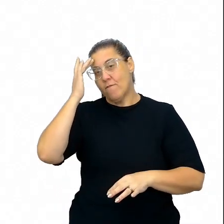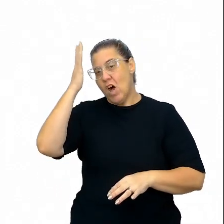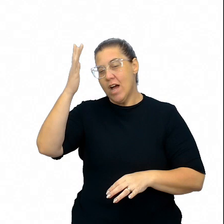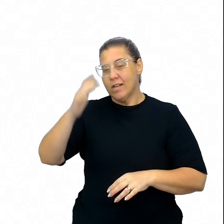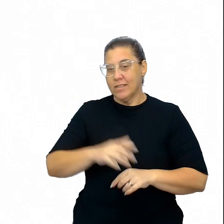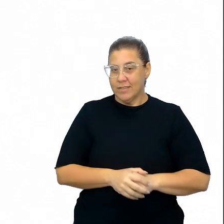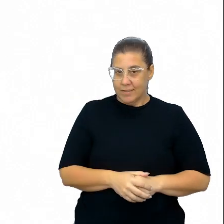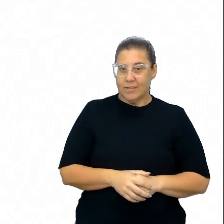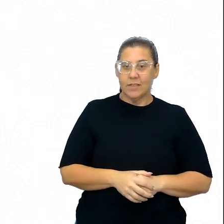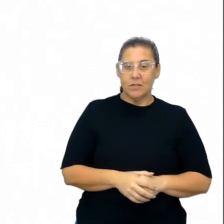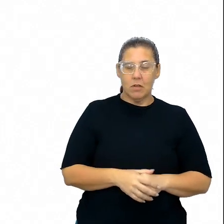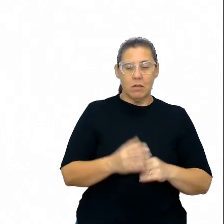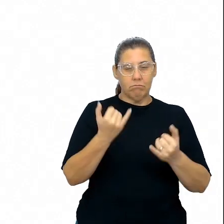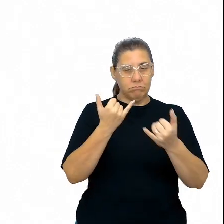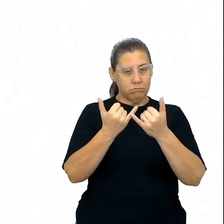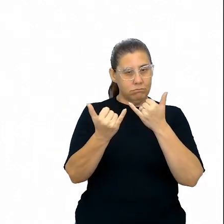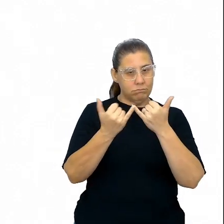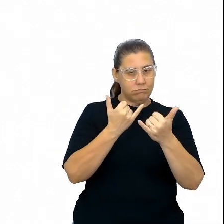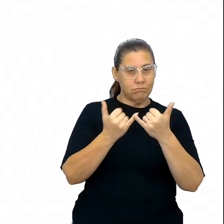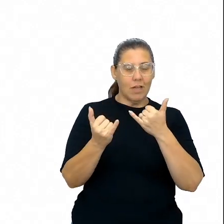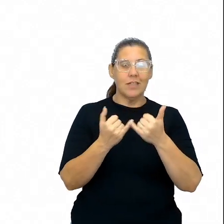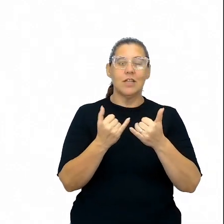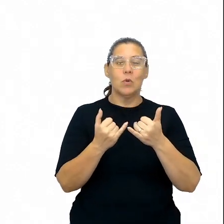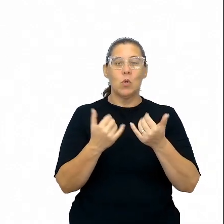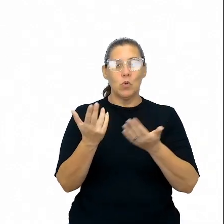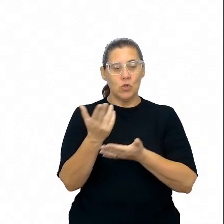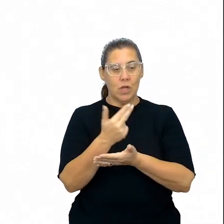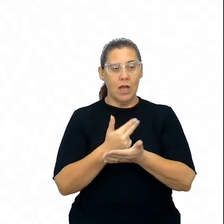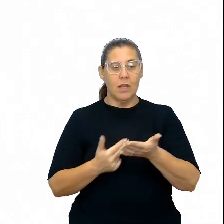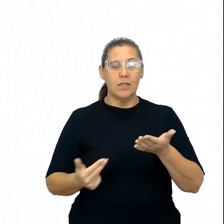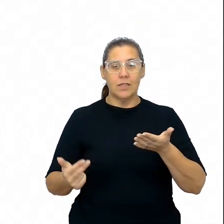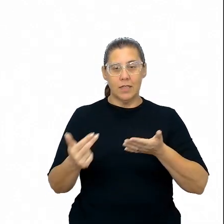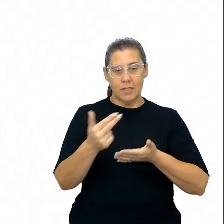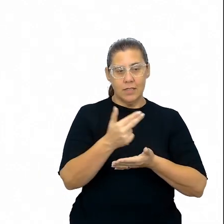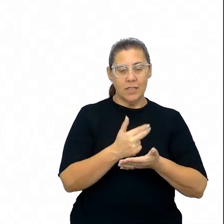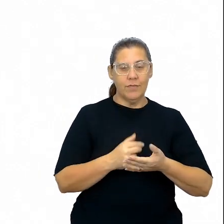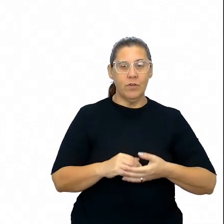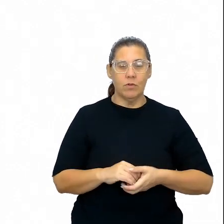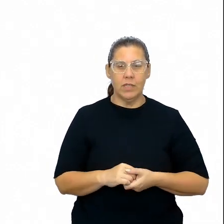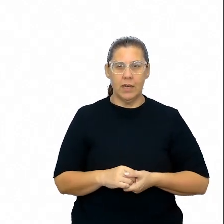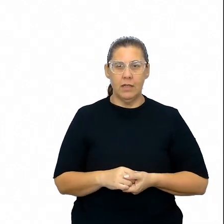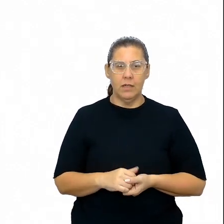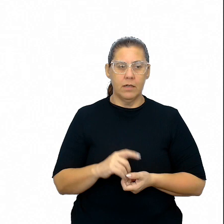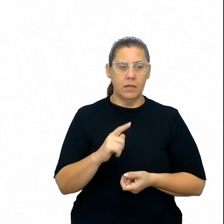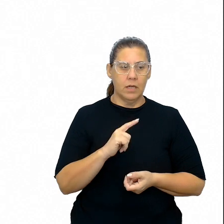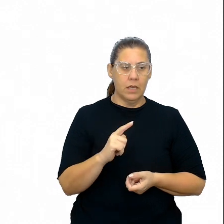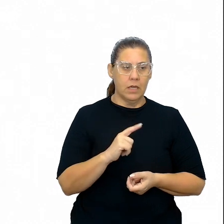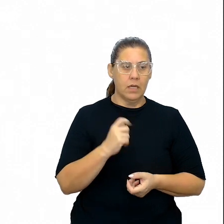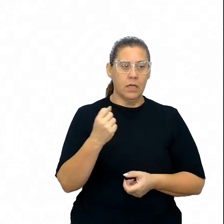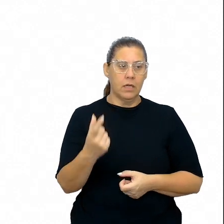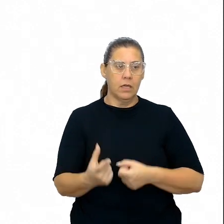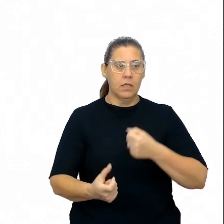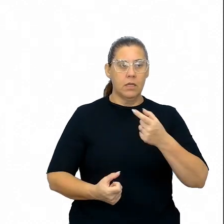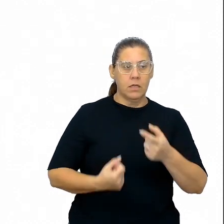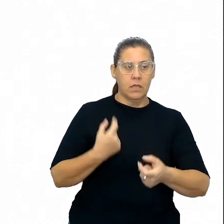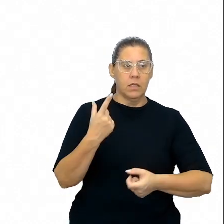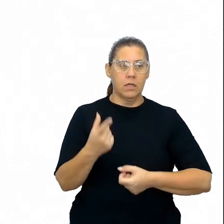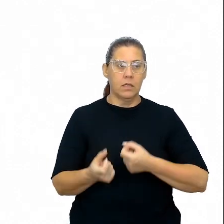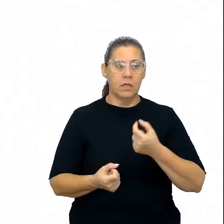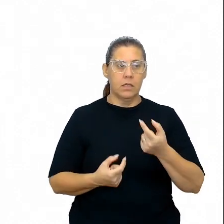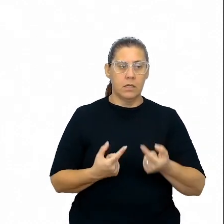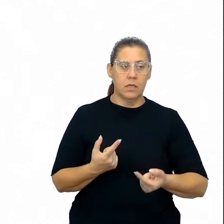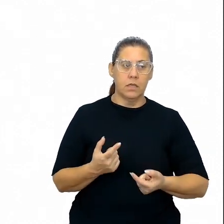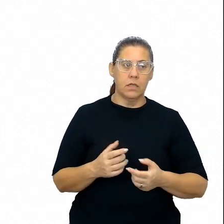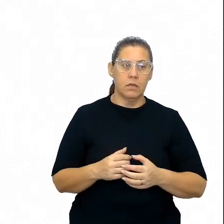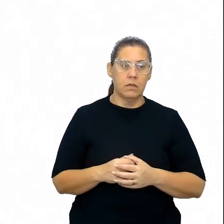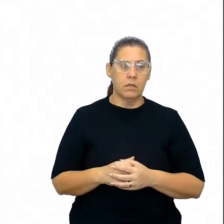fazer por semelhança aí de figuras, né? Lembrar da nossa fração, ou seja, de frações que são o quê? Equivalentes. Então, eu trabalho com a